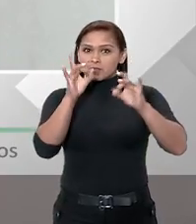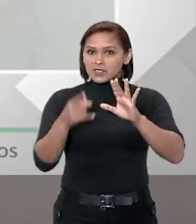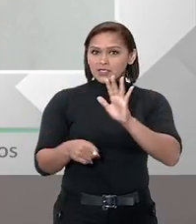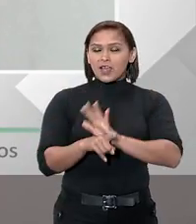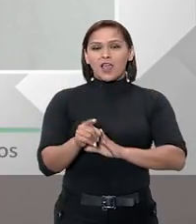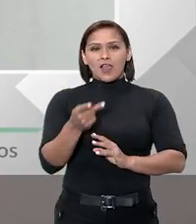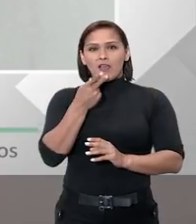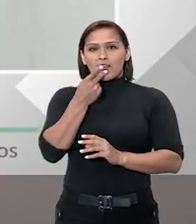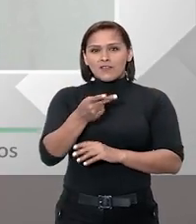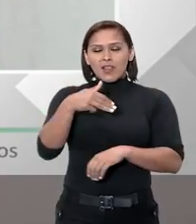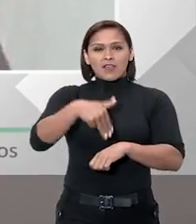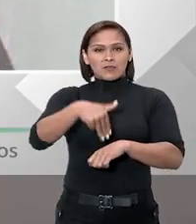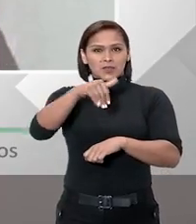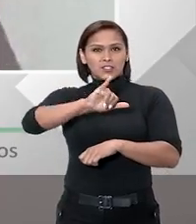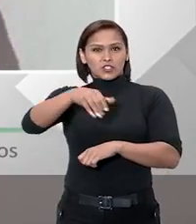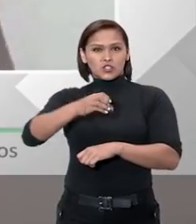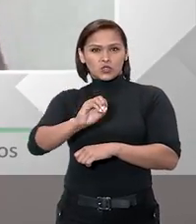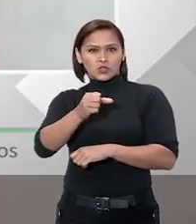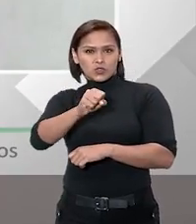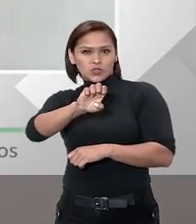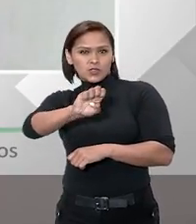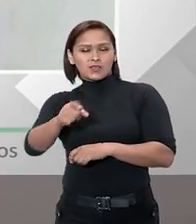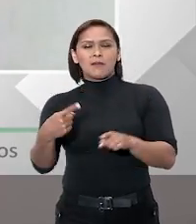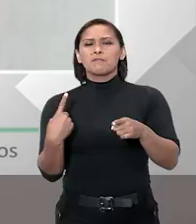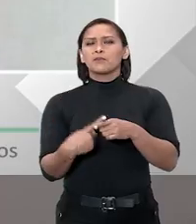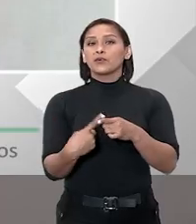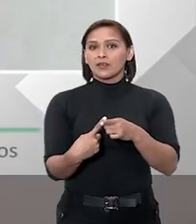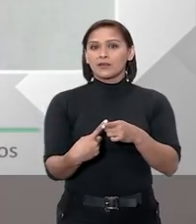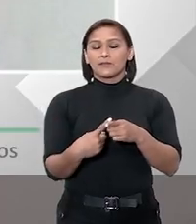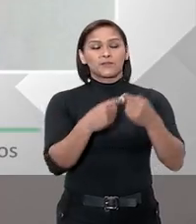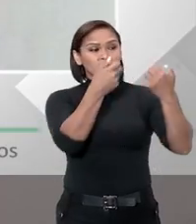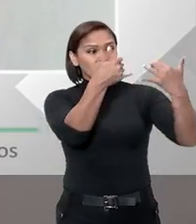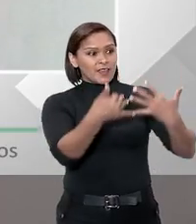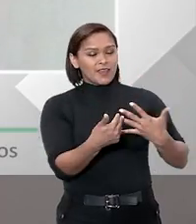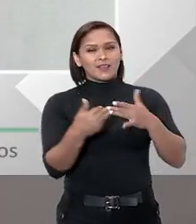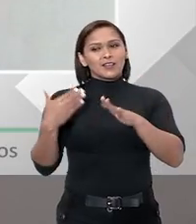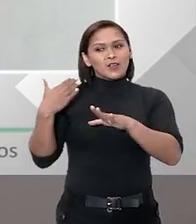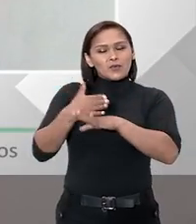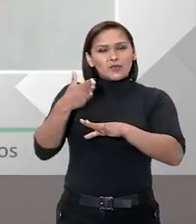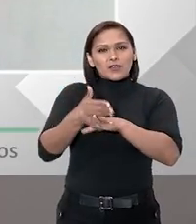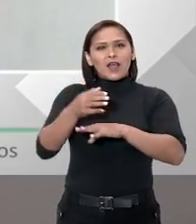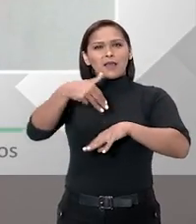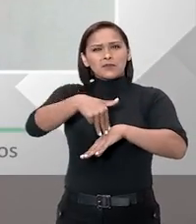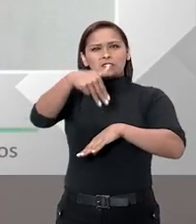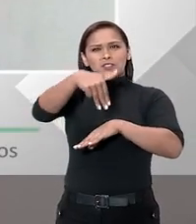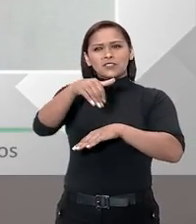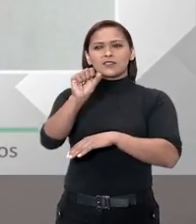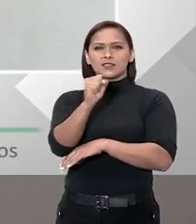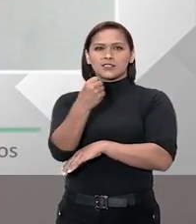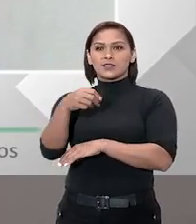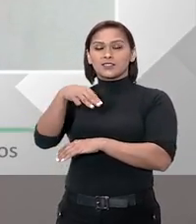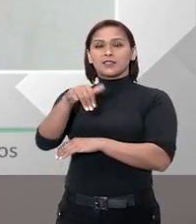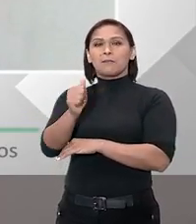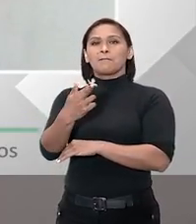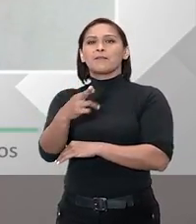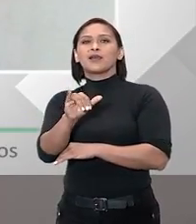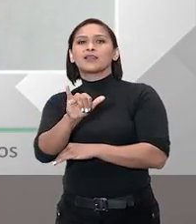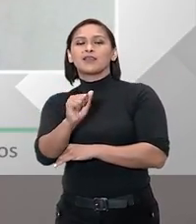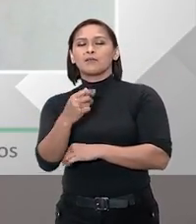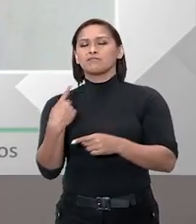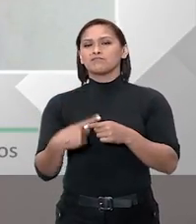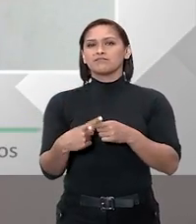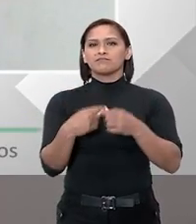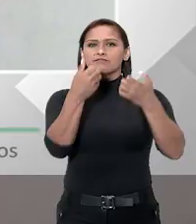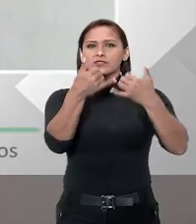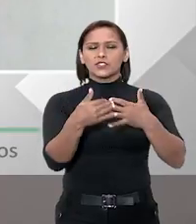sem falar do magistrado José Antônio César d'Autuè, que ingressou lá na magistratura em Santa Maria.